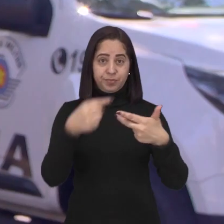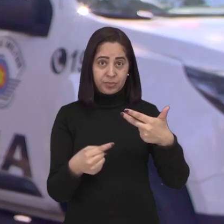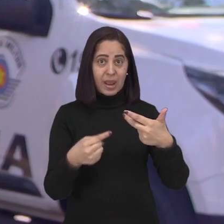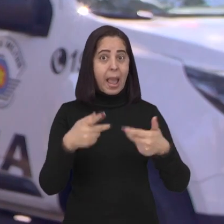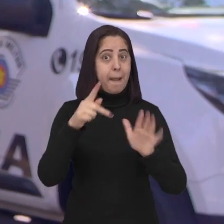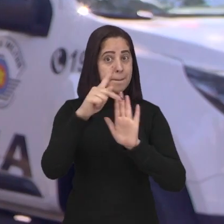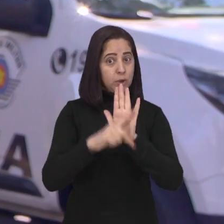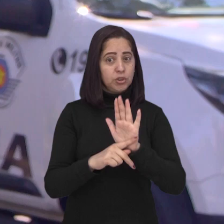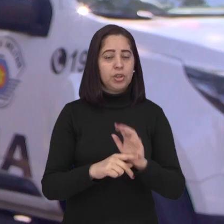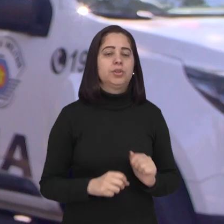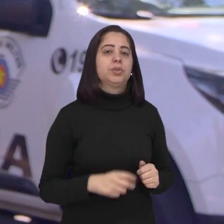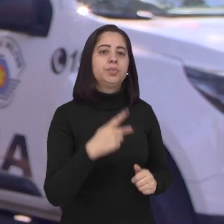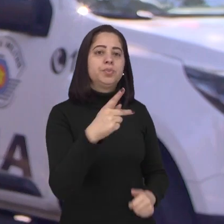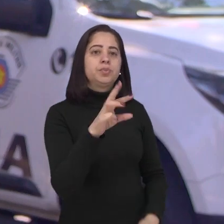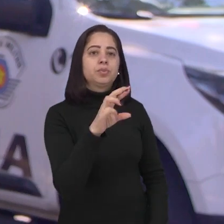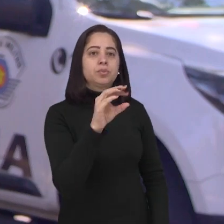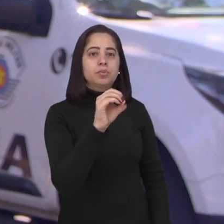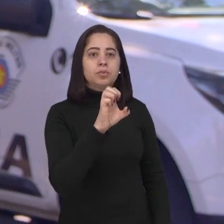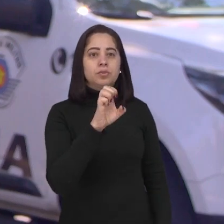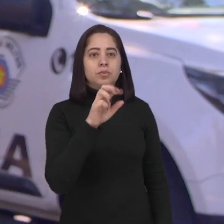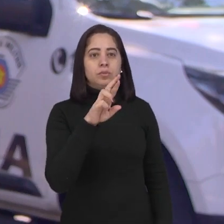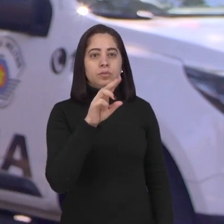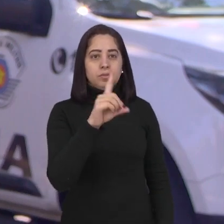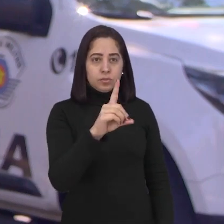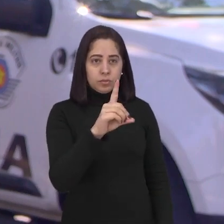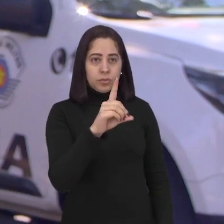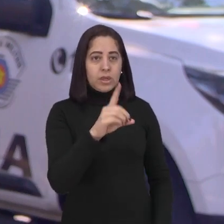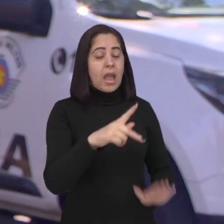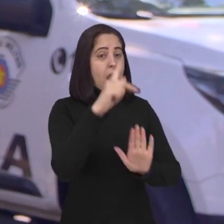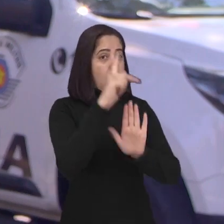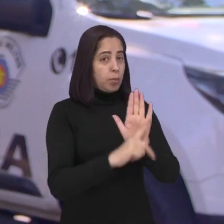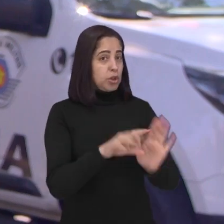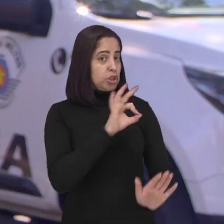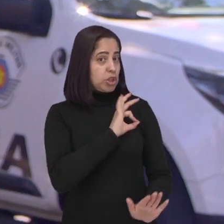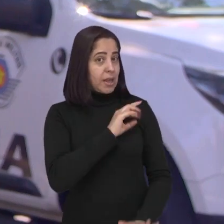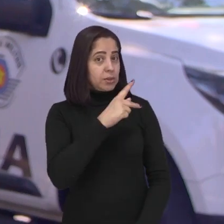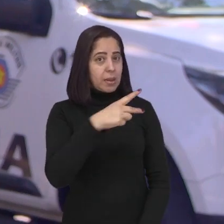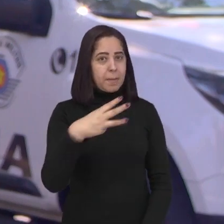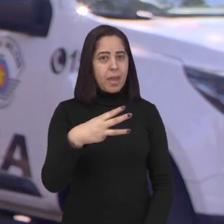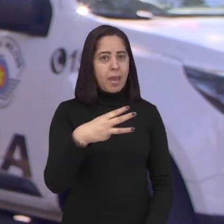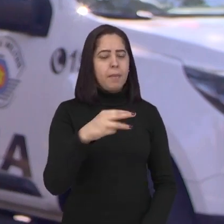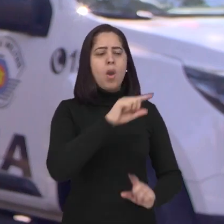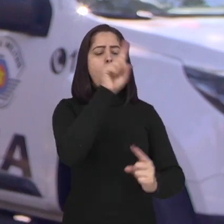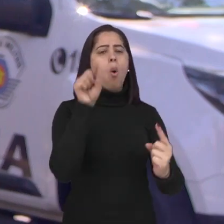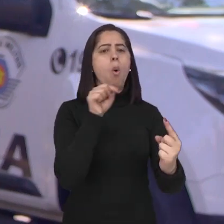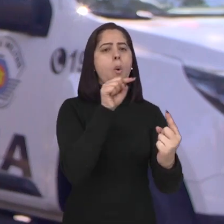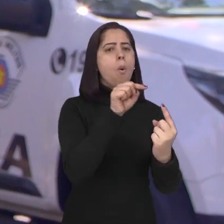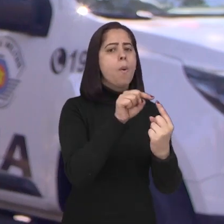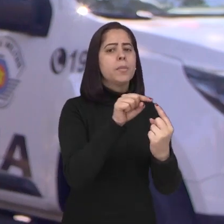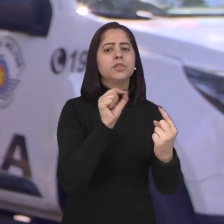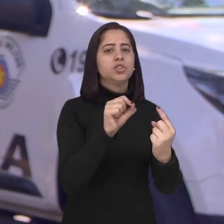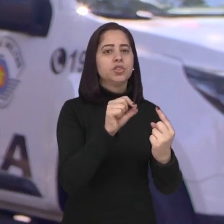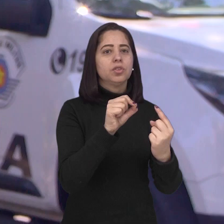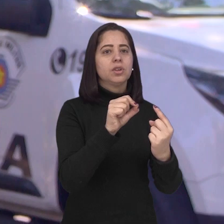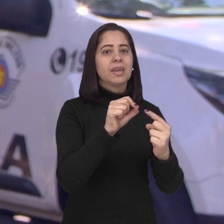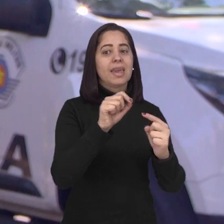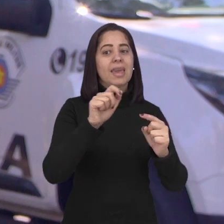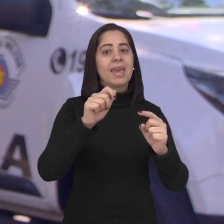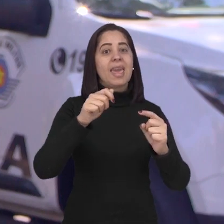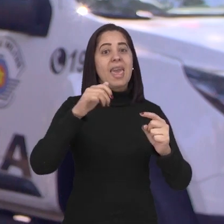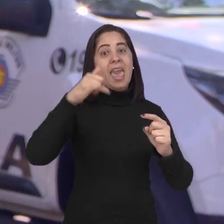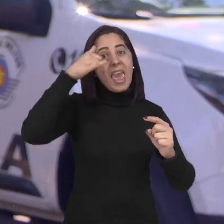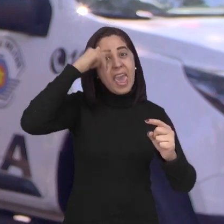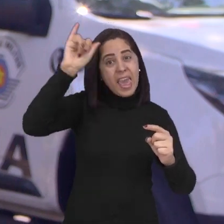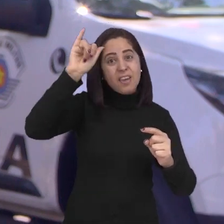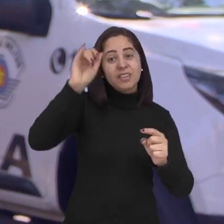O ProERD também ele é um programa da Polícia Militar, um programa institucional, e ele é desempenhado na nossa área, que é o programa que visa